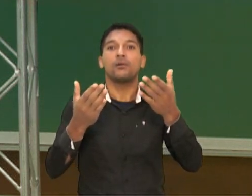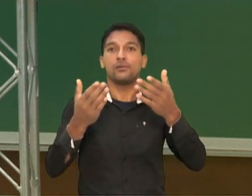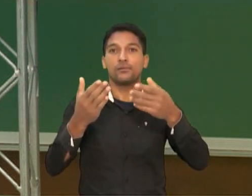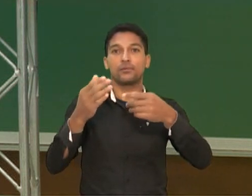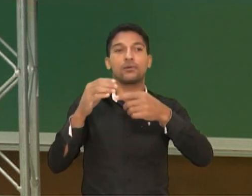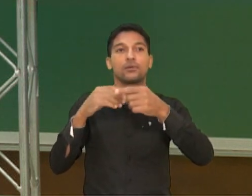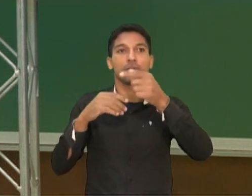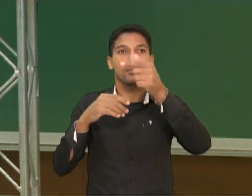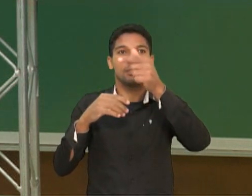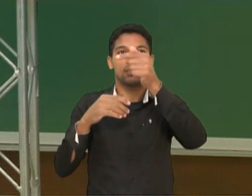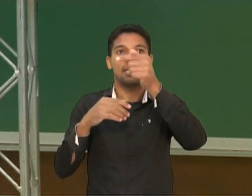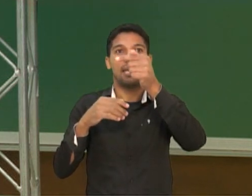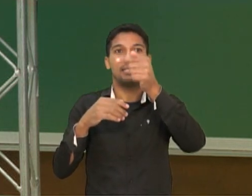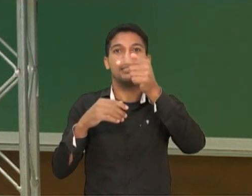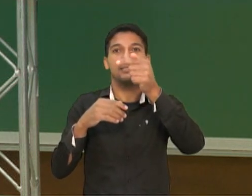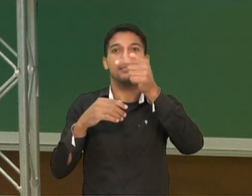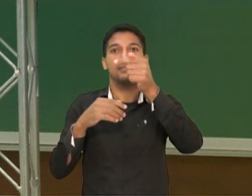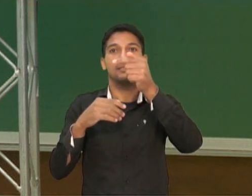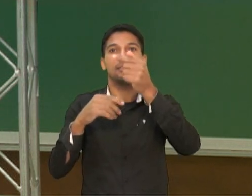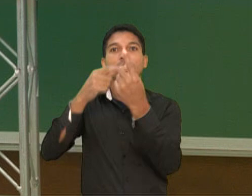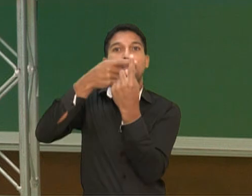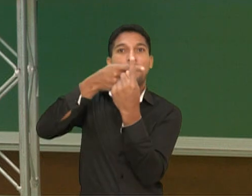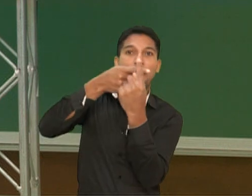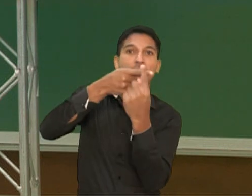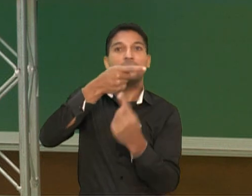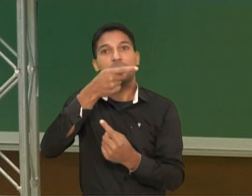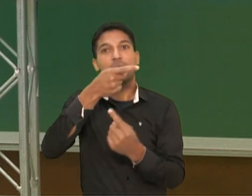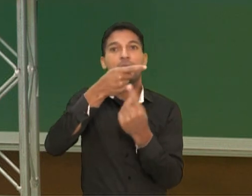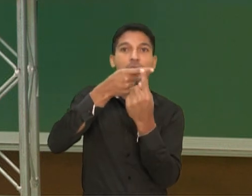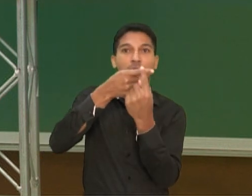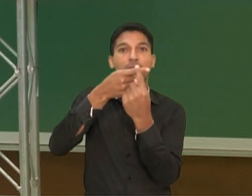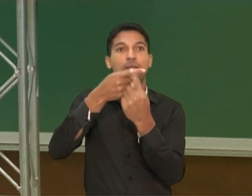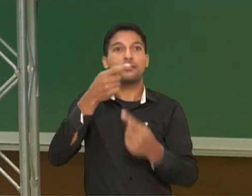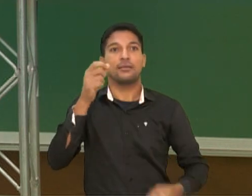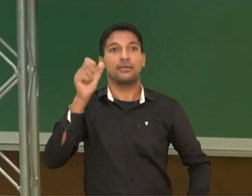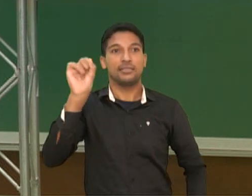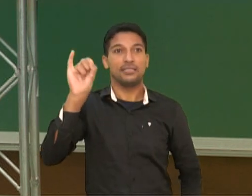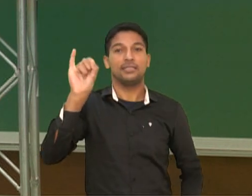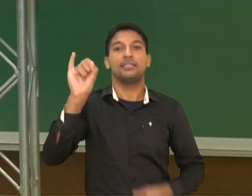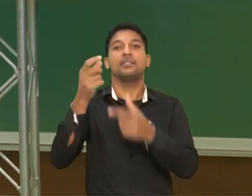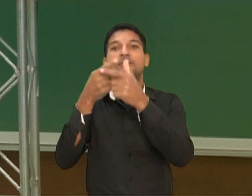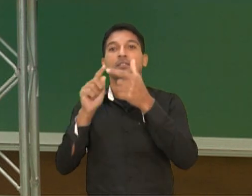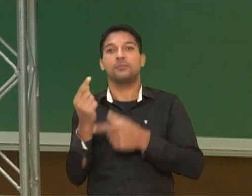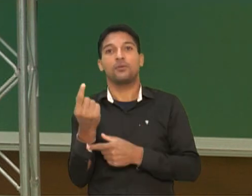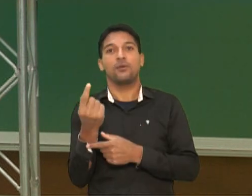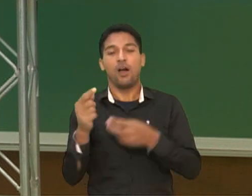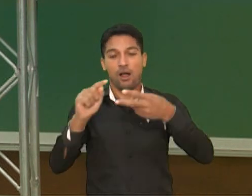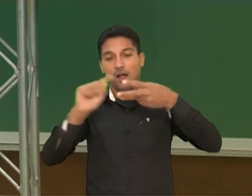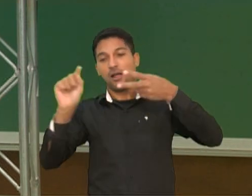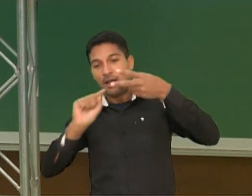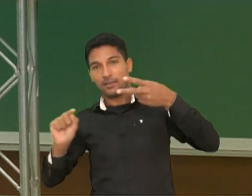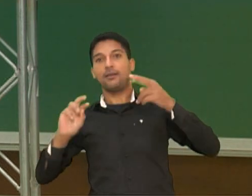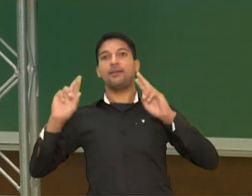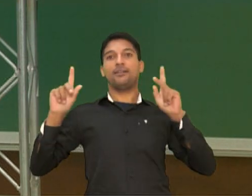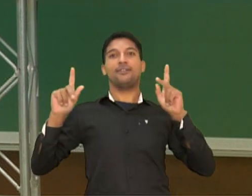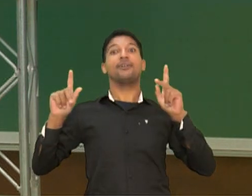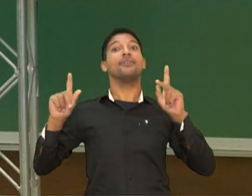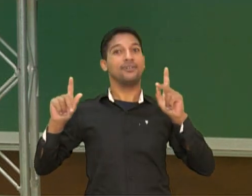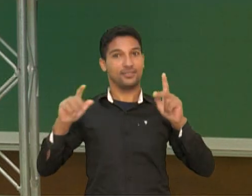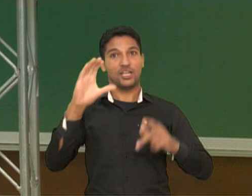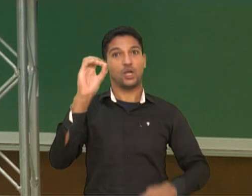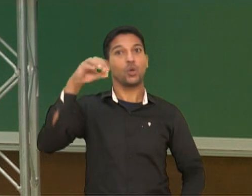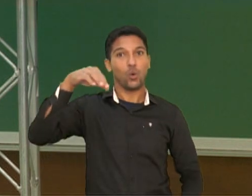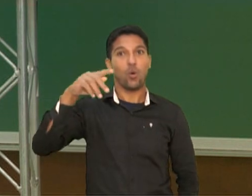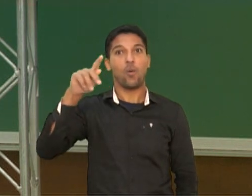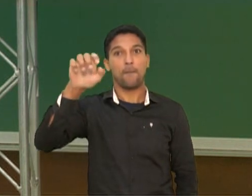Duas raízes complexas distintas, ok? Então, lá na atividade 4, você vai